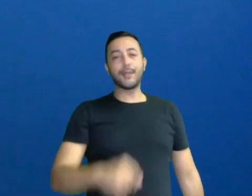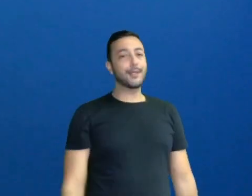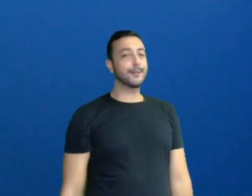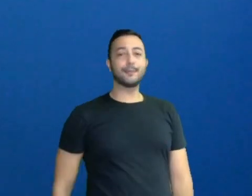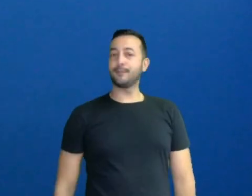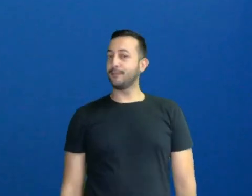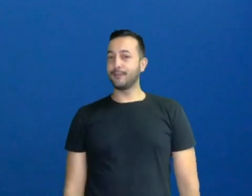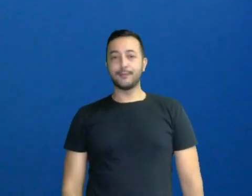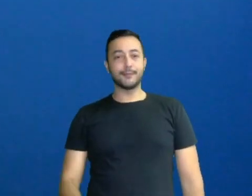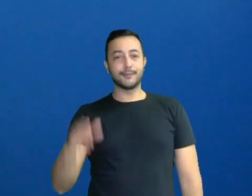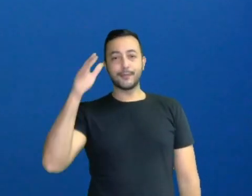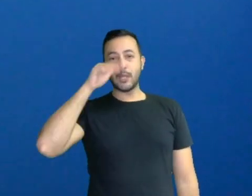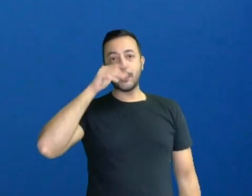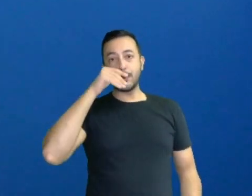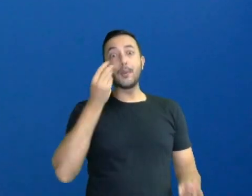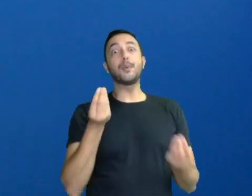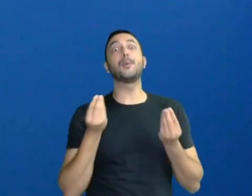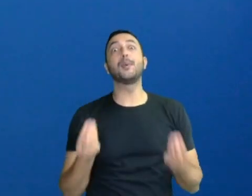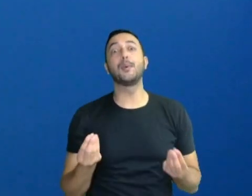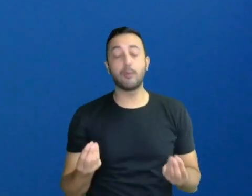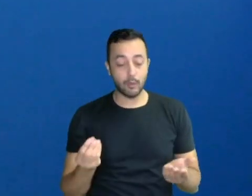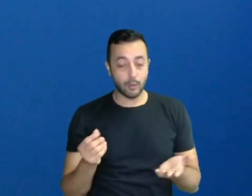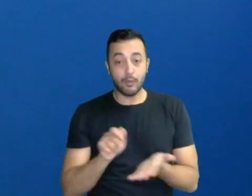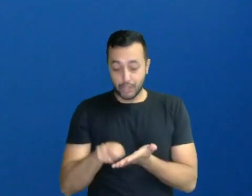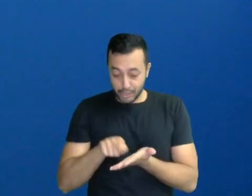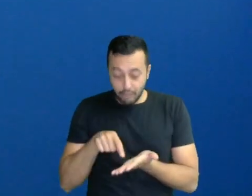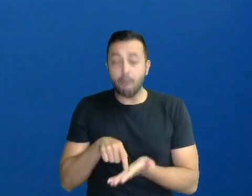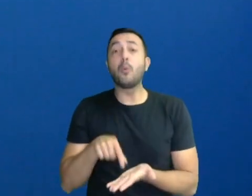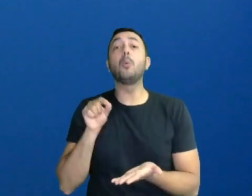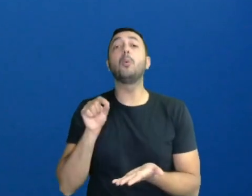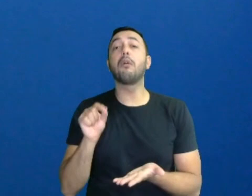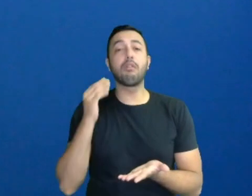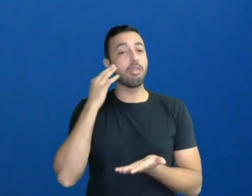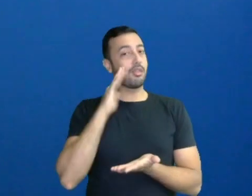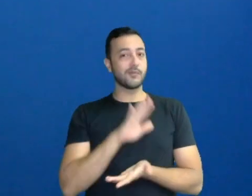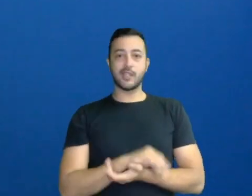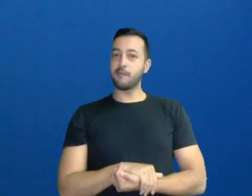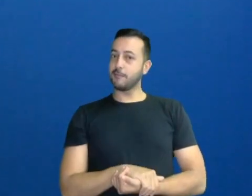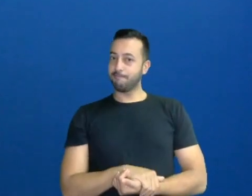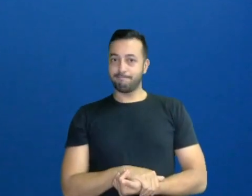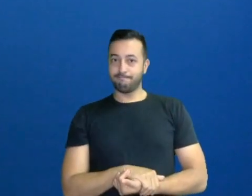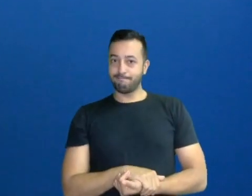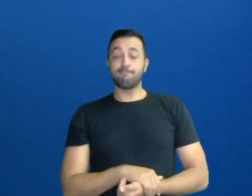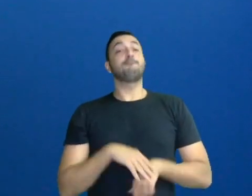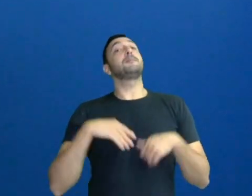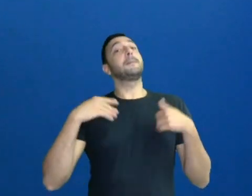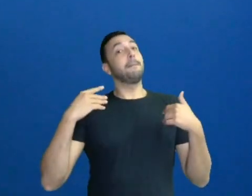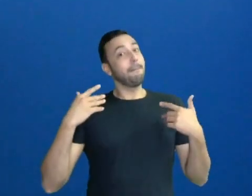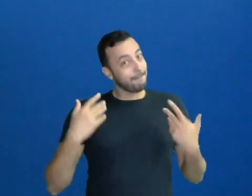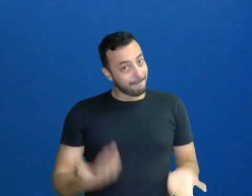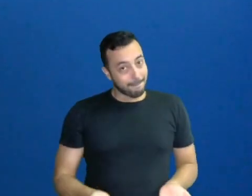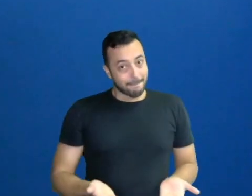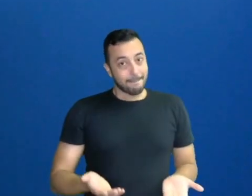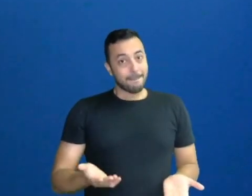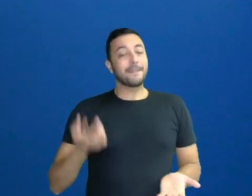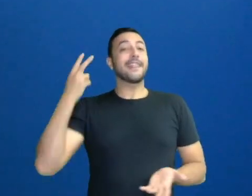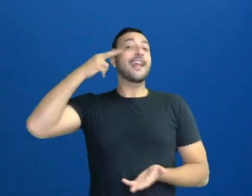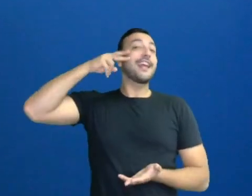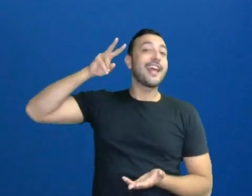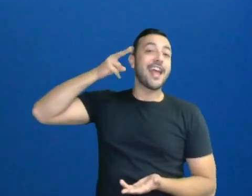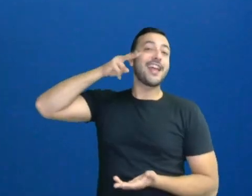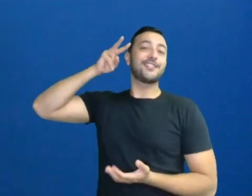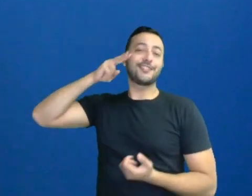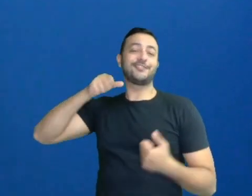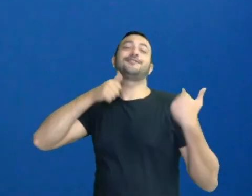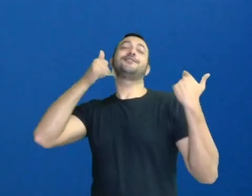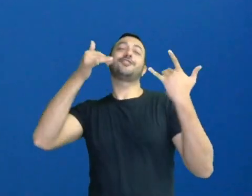e ficou sem saber o que é aqui vovó tinha escrito no bilhete Então essa foi a